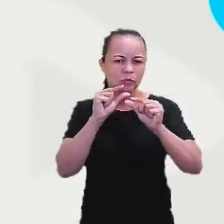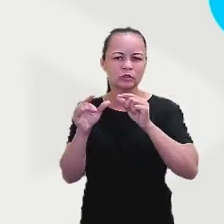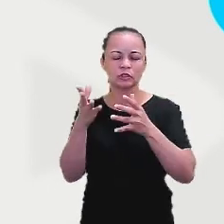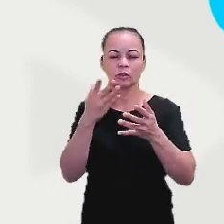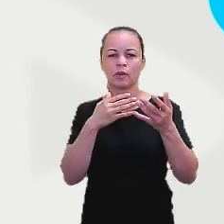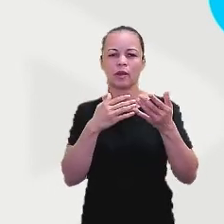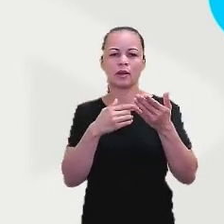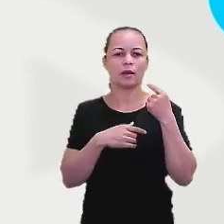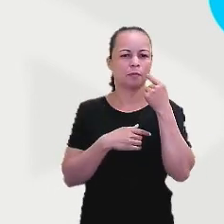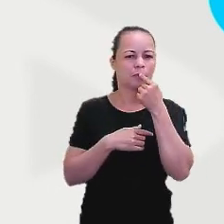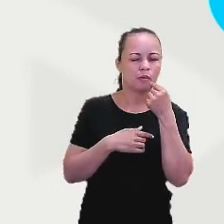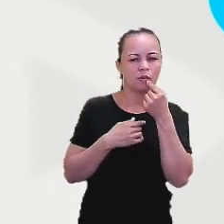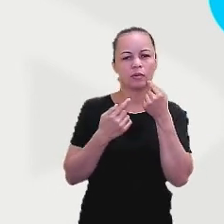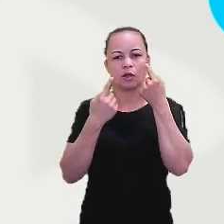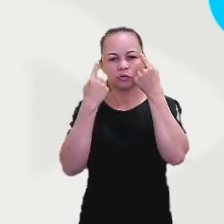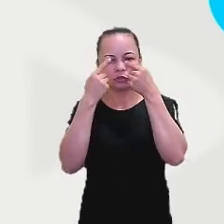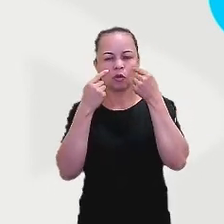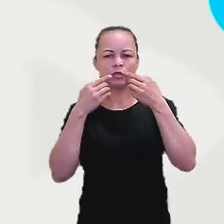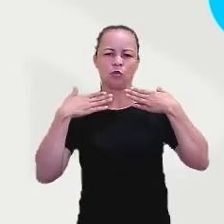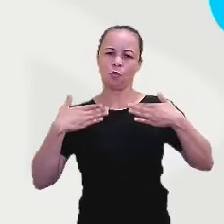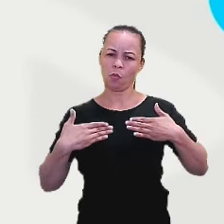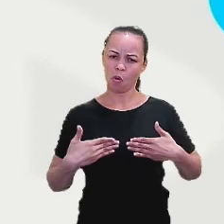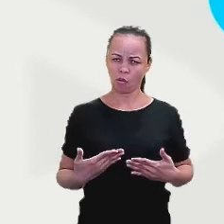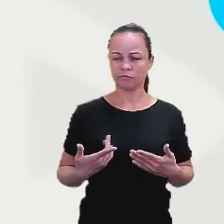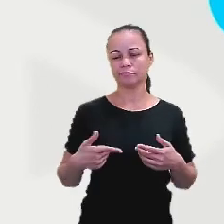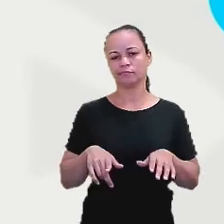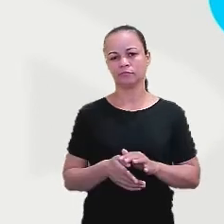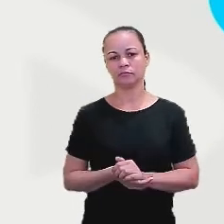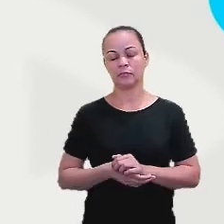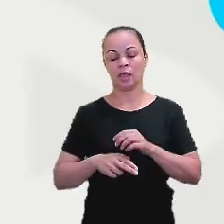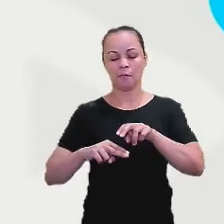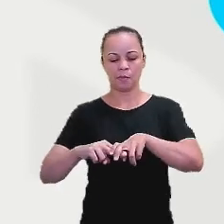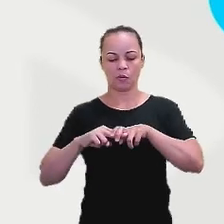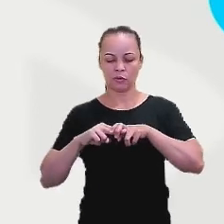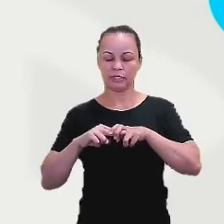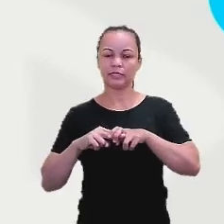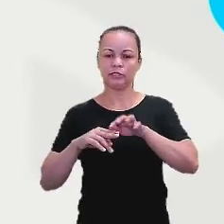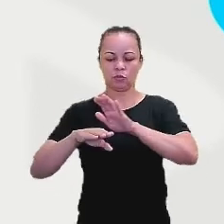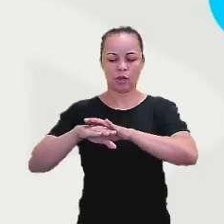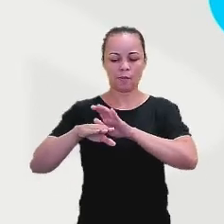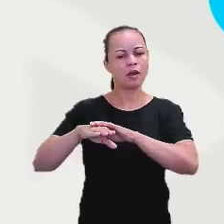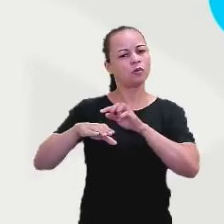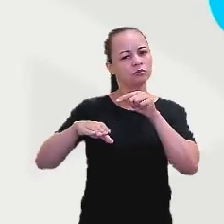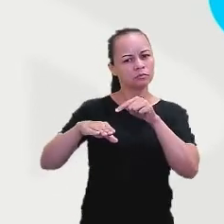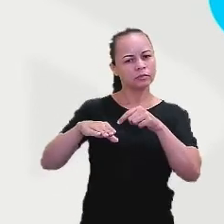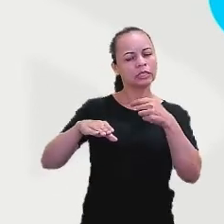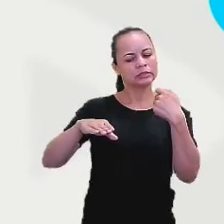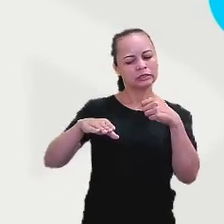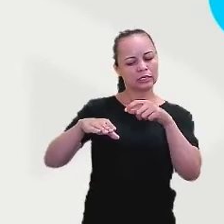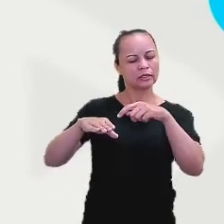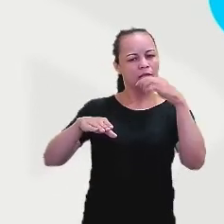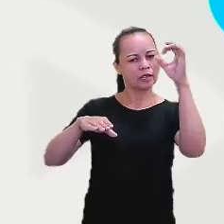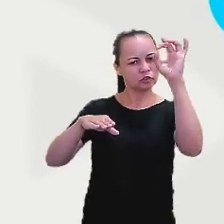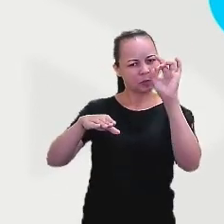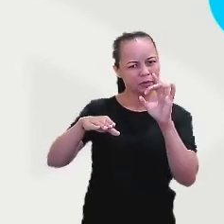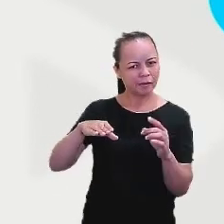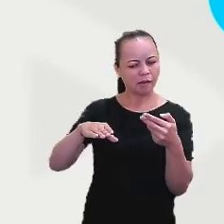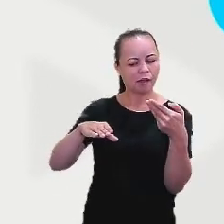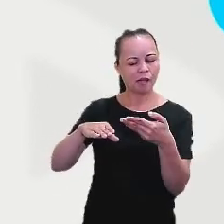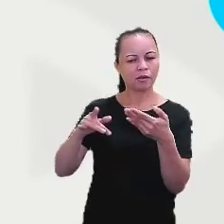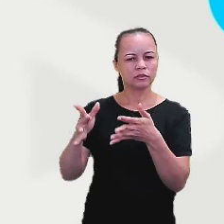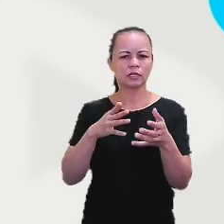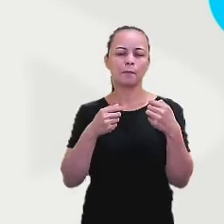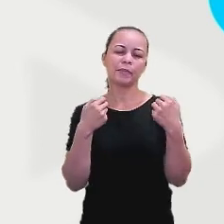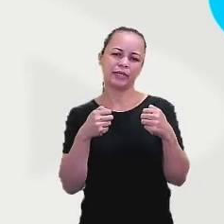os olhos e outras partes do corpo. Por isso, as mãos pedem atenção especial. Devem ser lavadas antes das